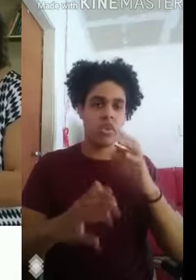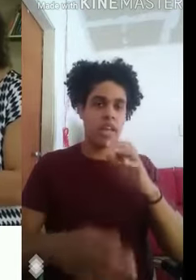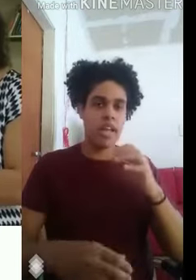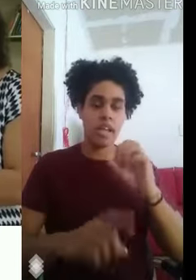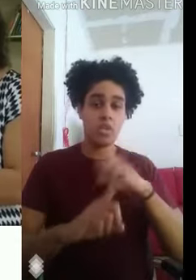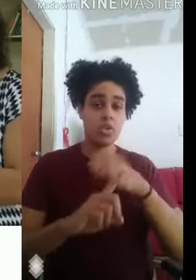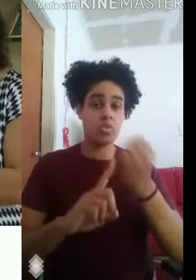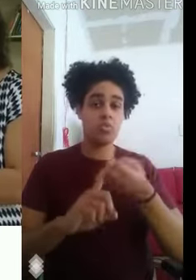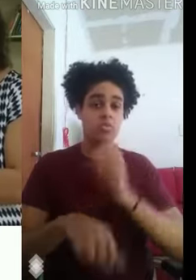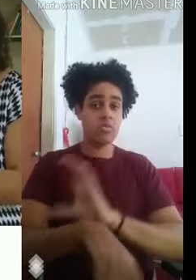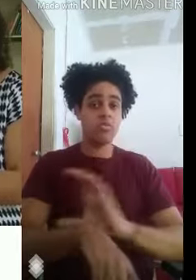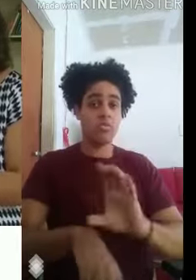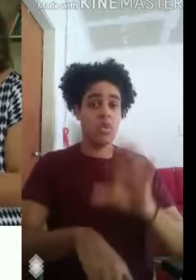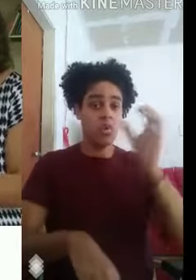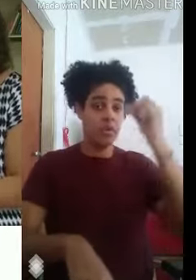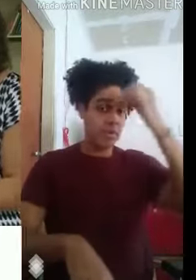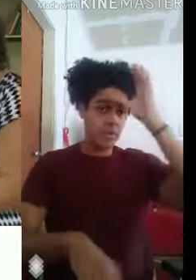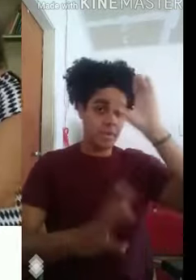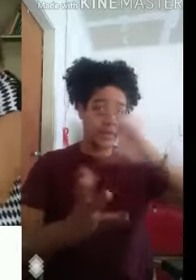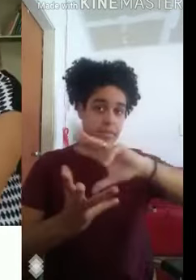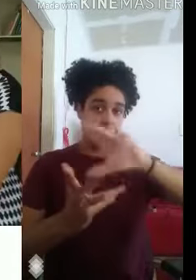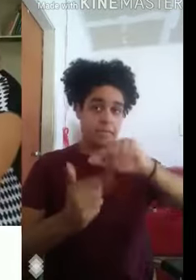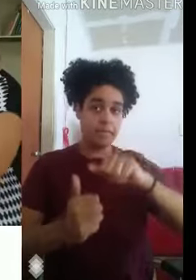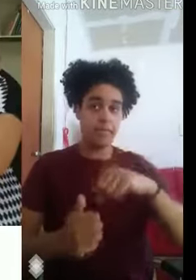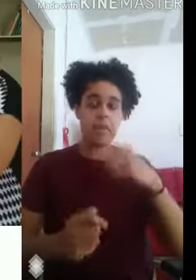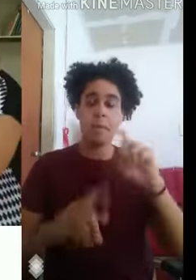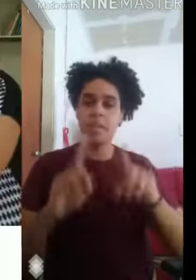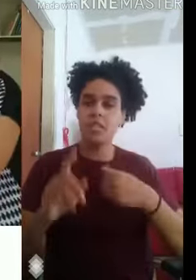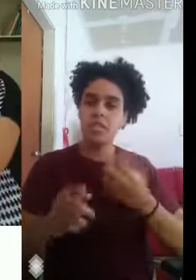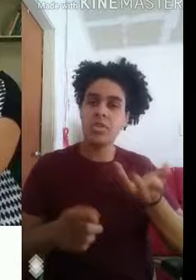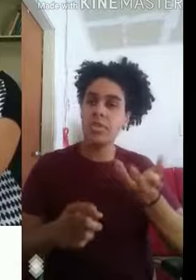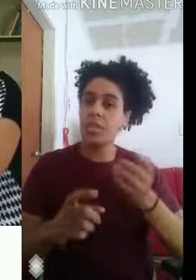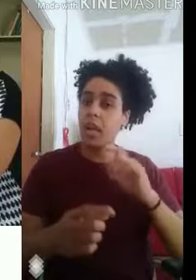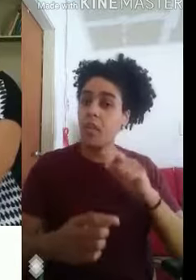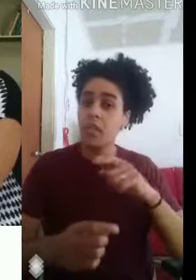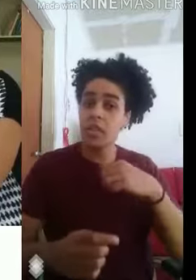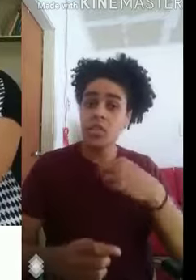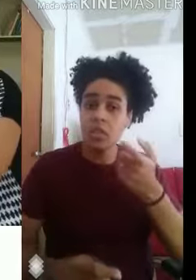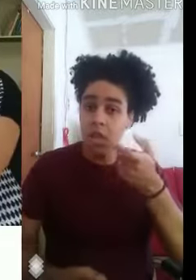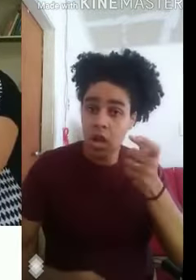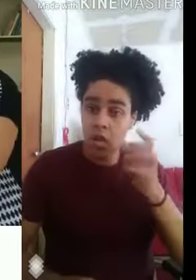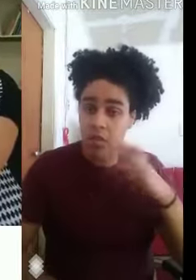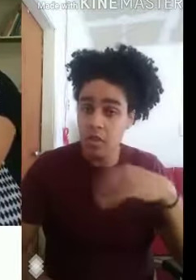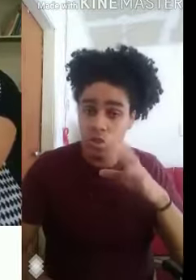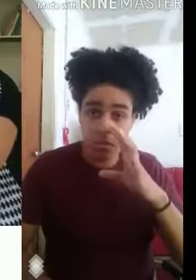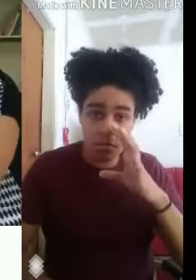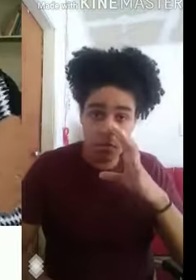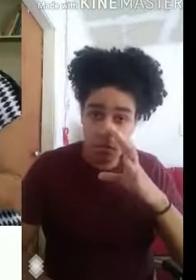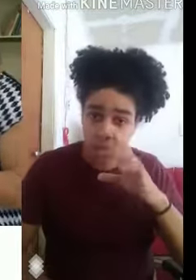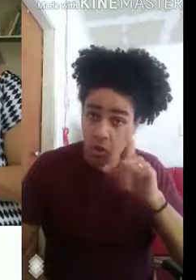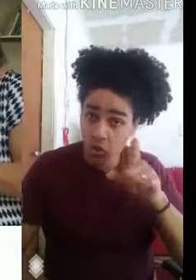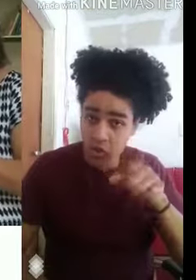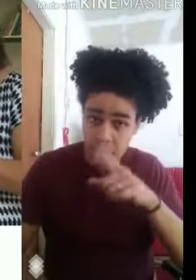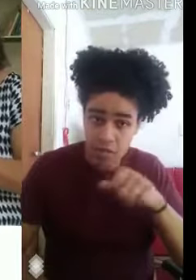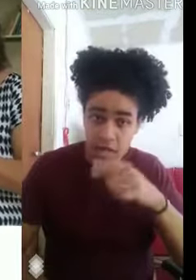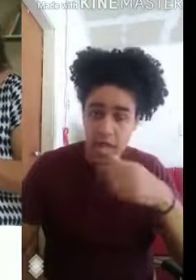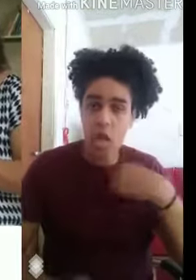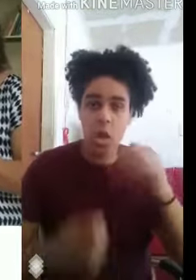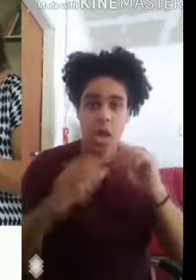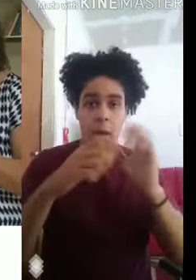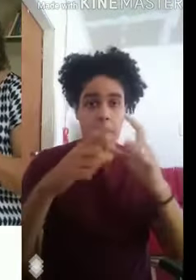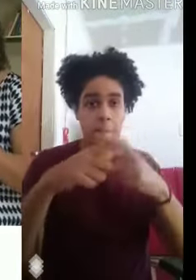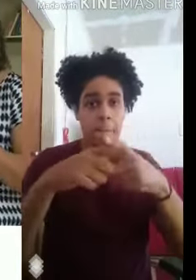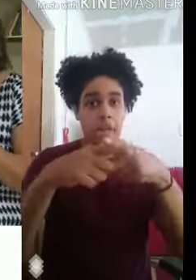mundo. Então, estejam sempre atentos a isso. Mas eu queria fazer uma observação. Quando eu falo que é preciso ampliar o conhecimento